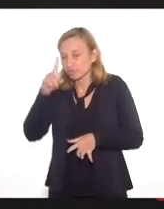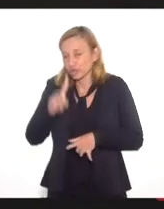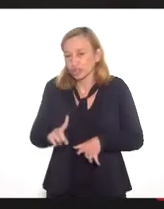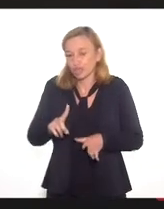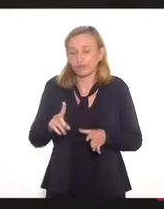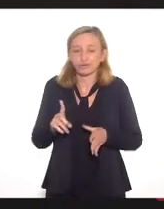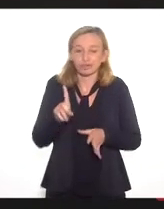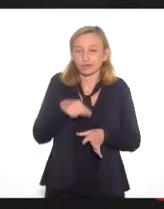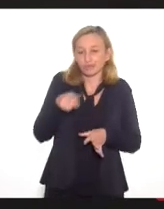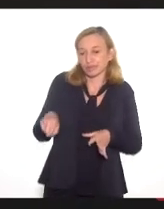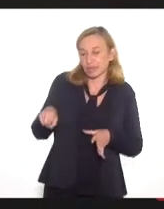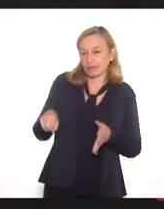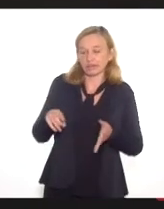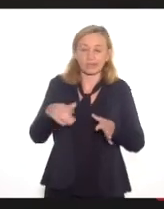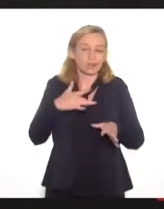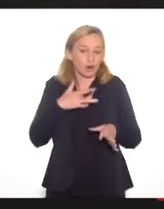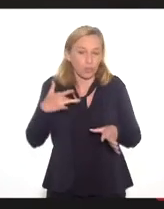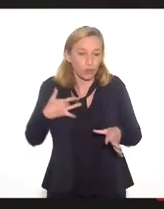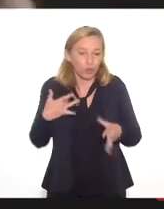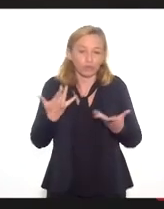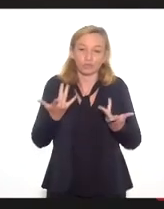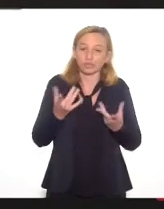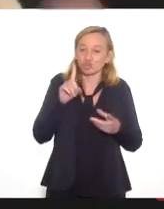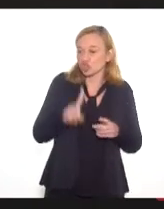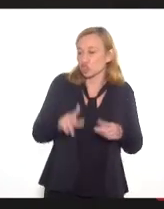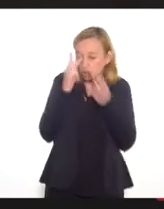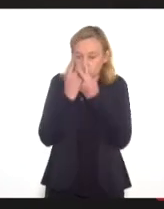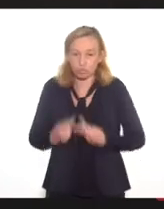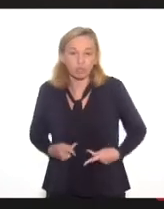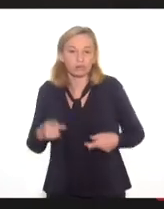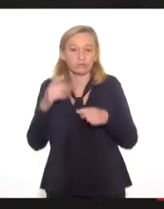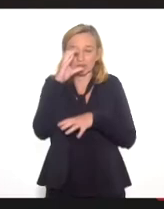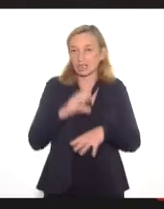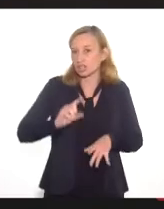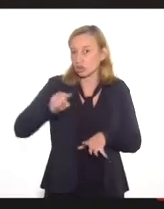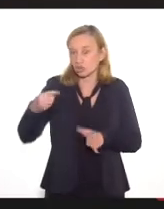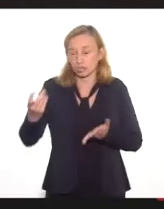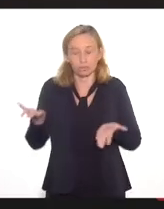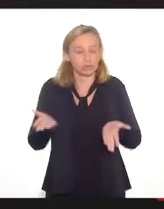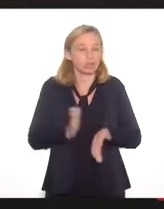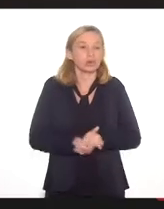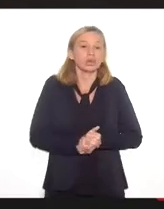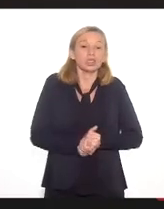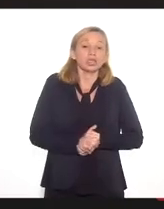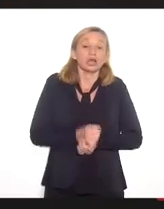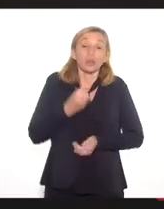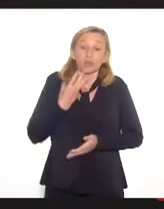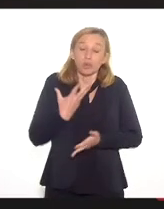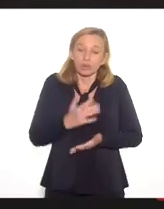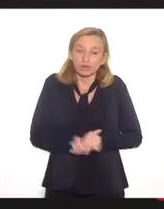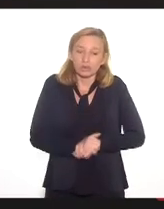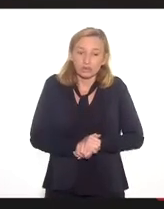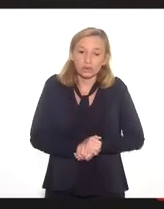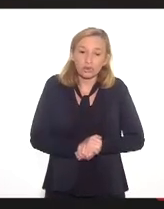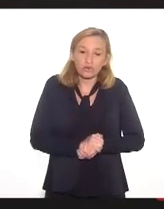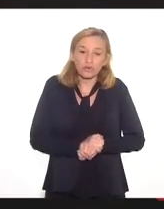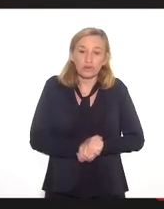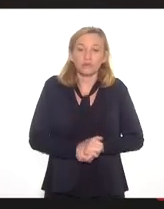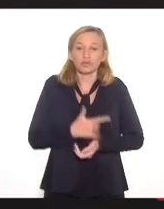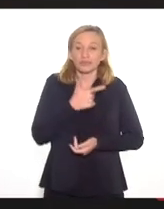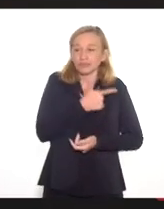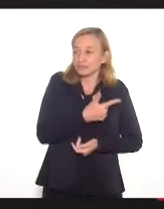educação o emprego enfim direitos humanos cidadania e tudo mais bom a partir de 2003